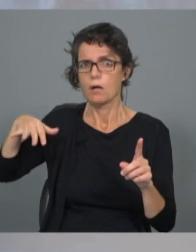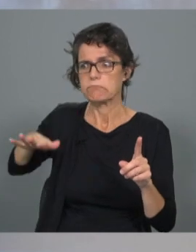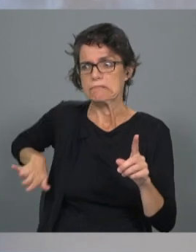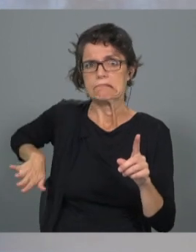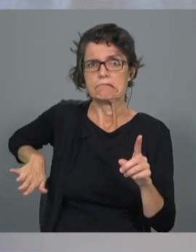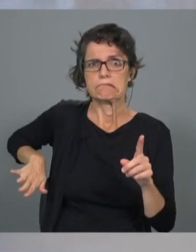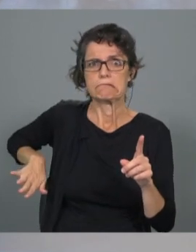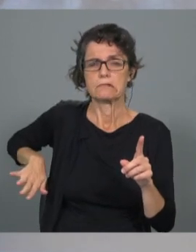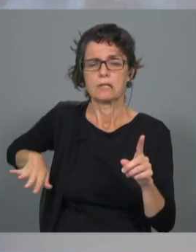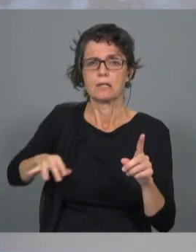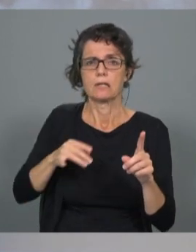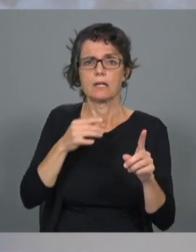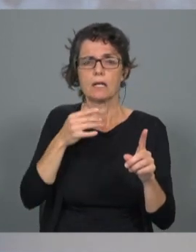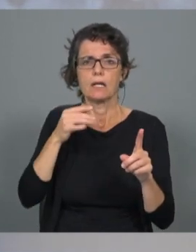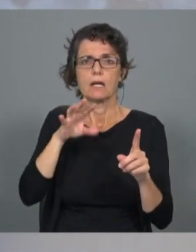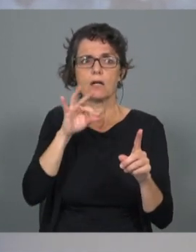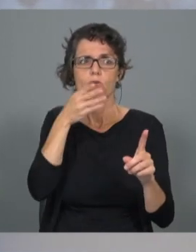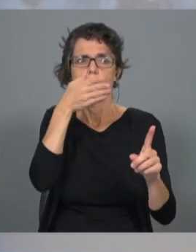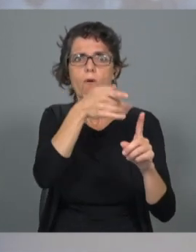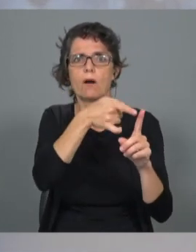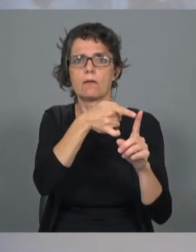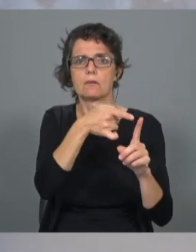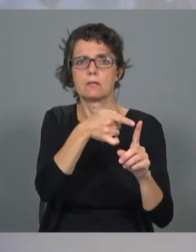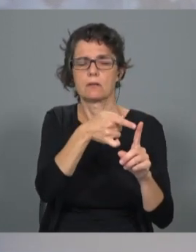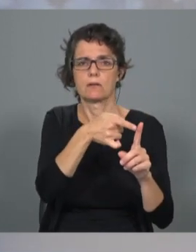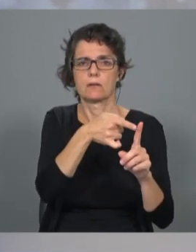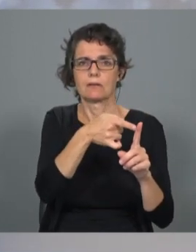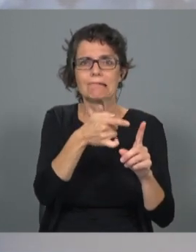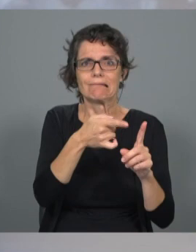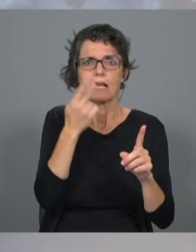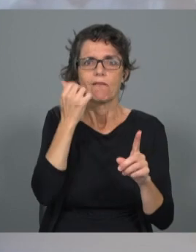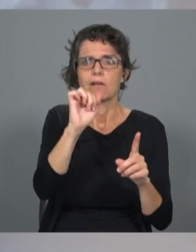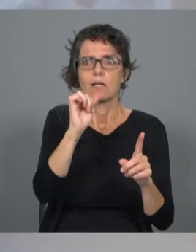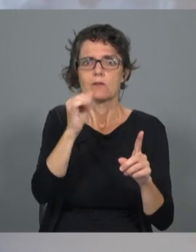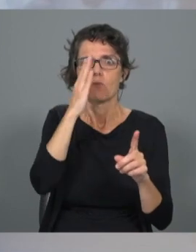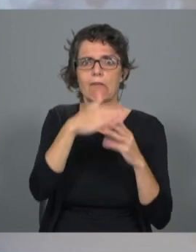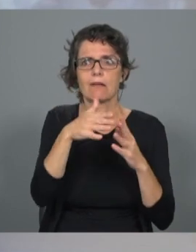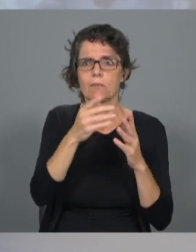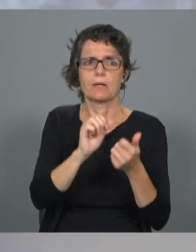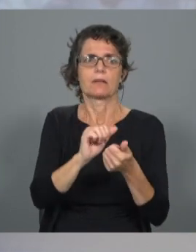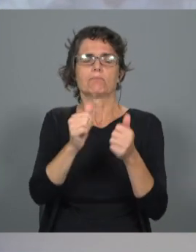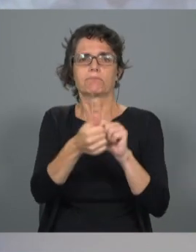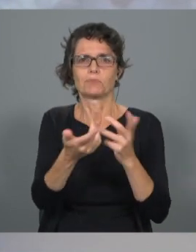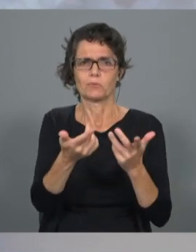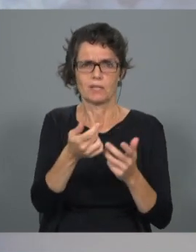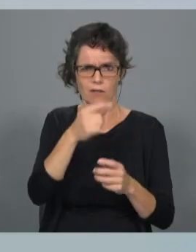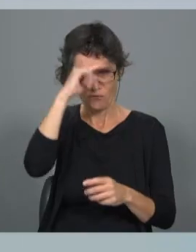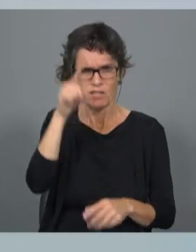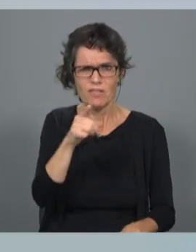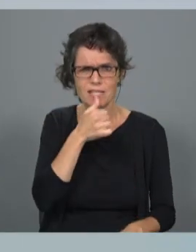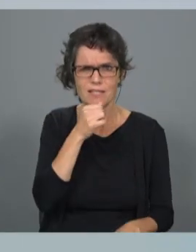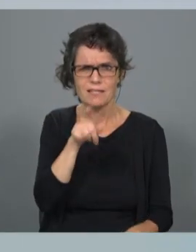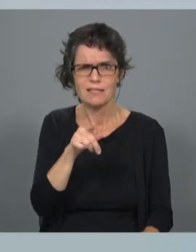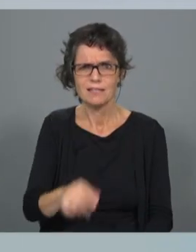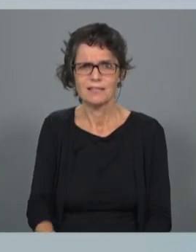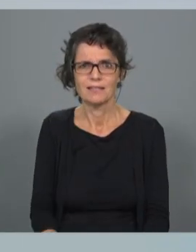e optar por uma missão que o projetava para zonas difíceis? Bem, a escolha não foi